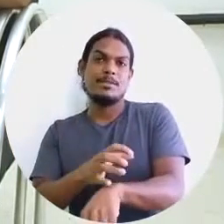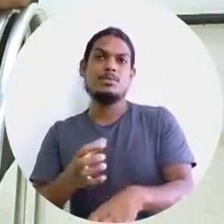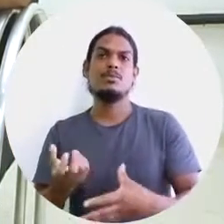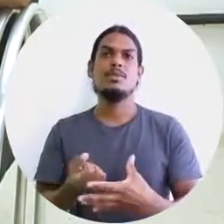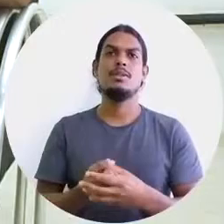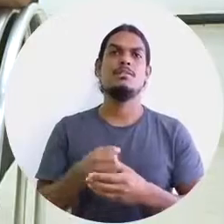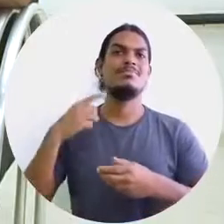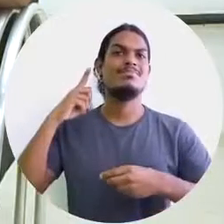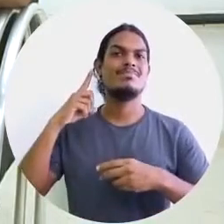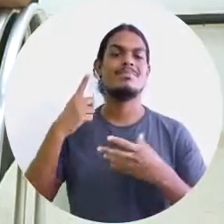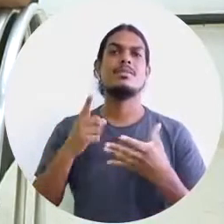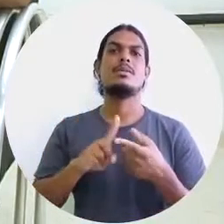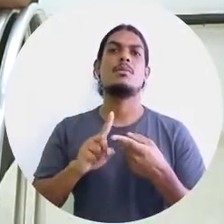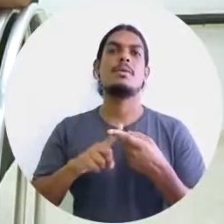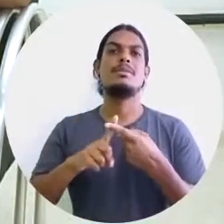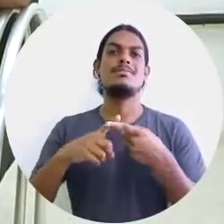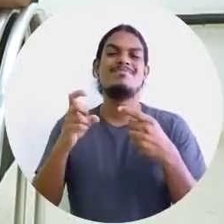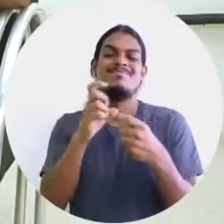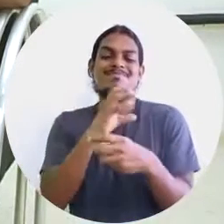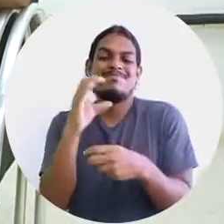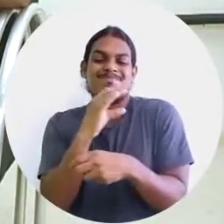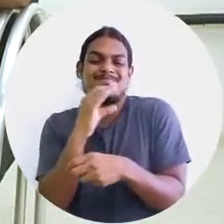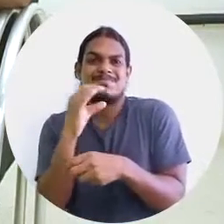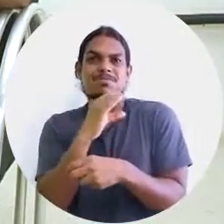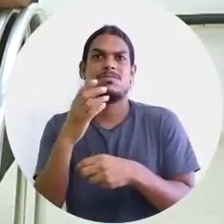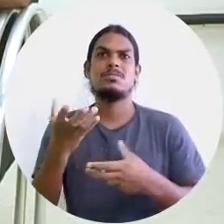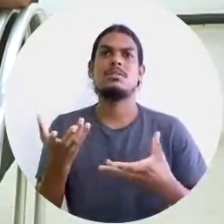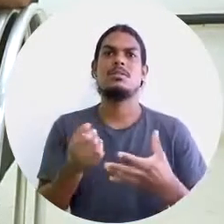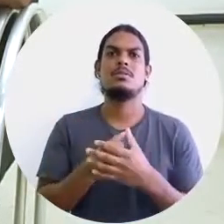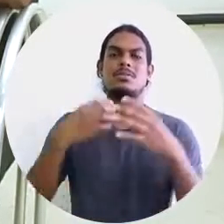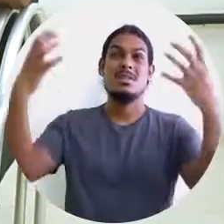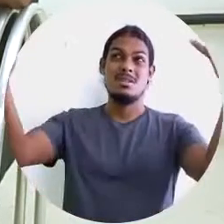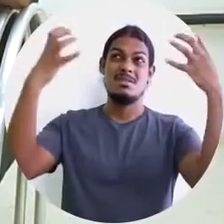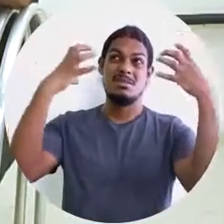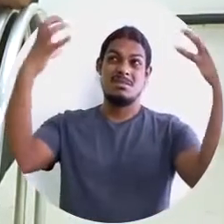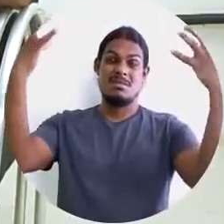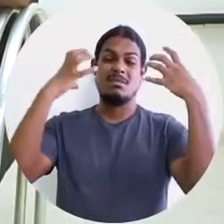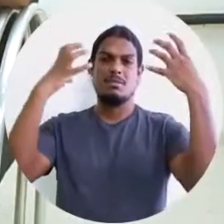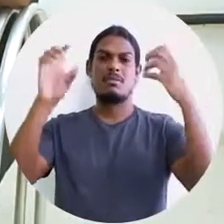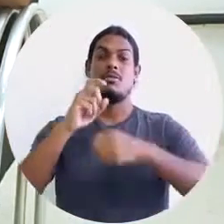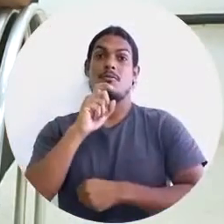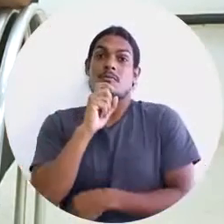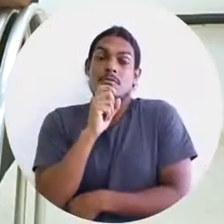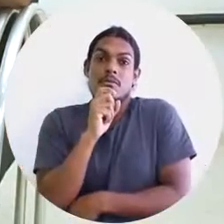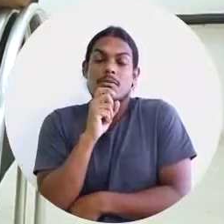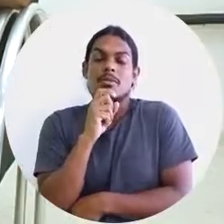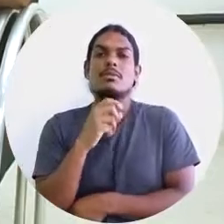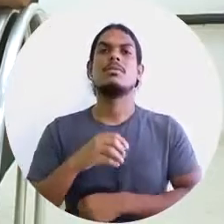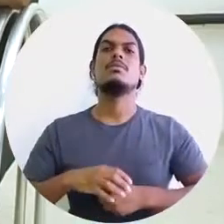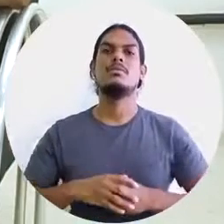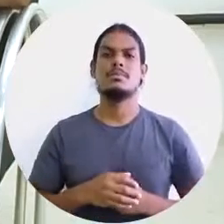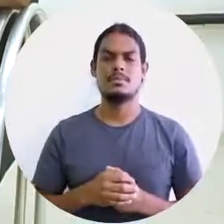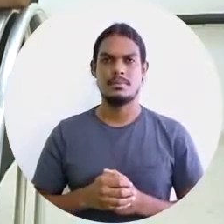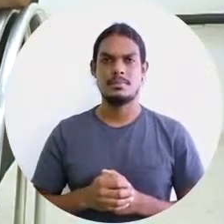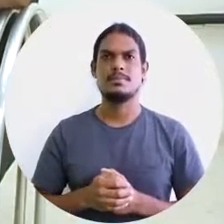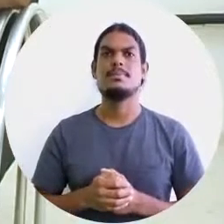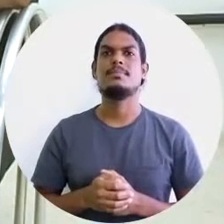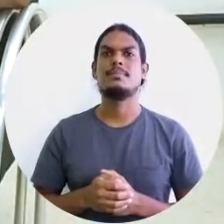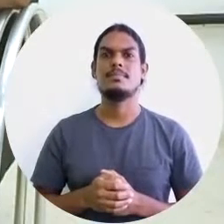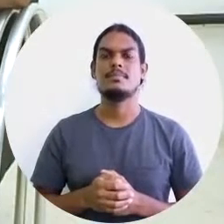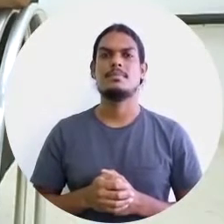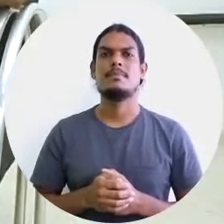input da temperatura, que ele tenta simular, vamos dizer assim, a temperatura do